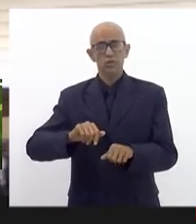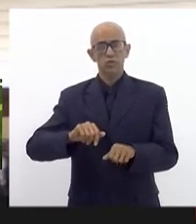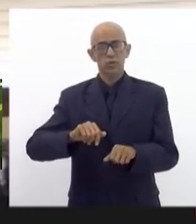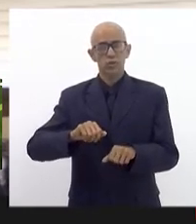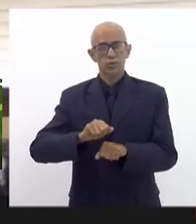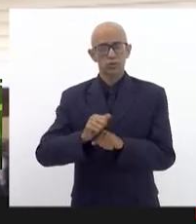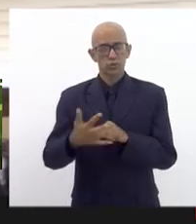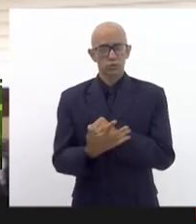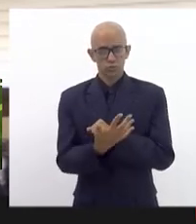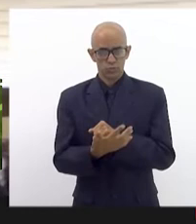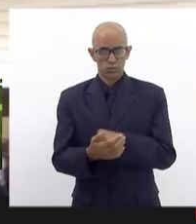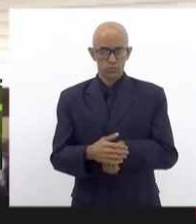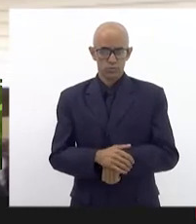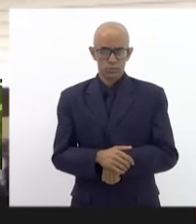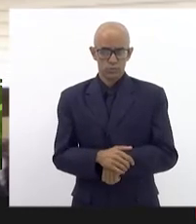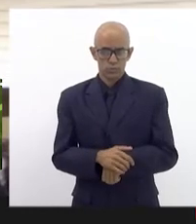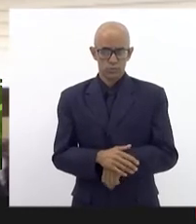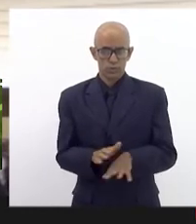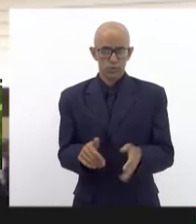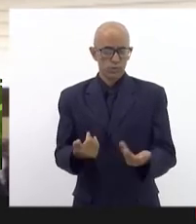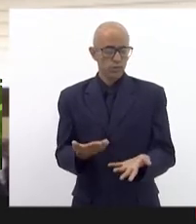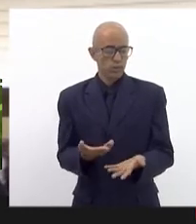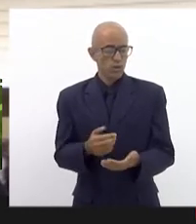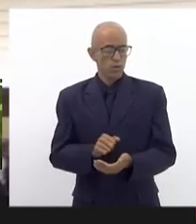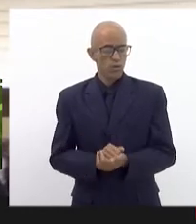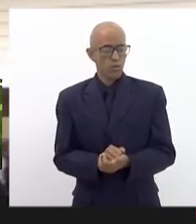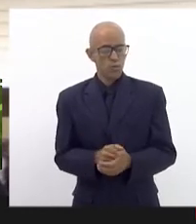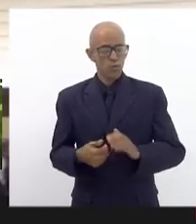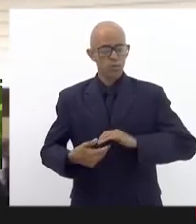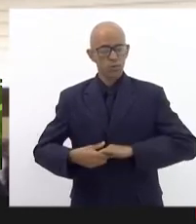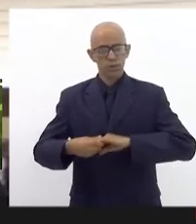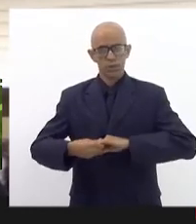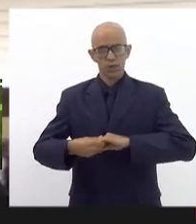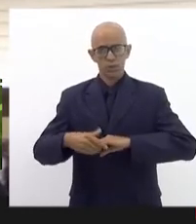respiradores, etc. Então, mais uma vez,